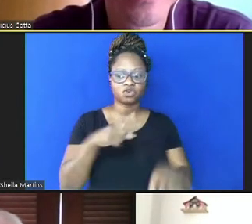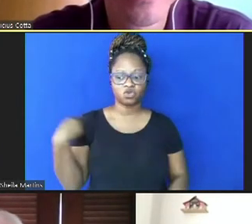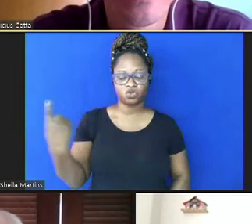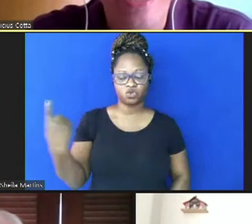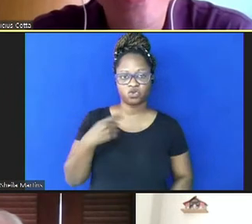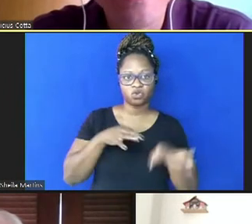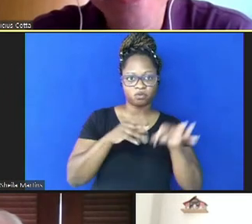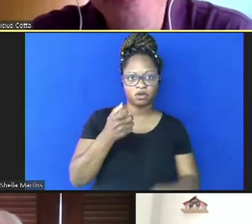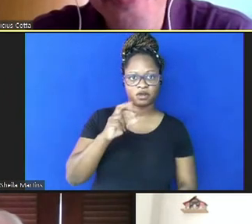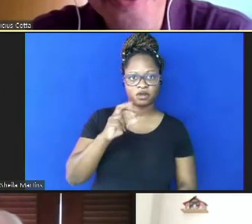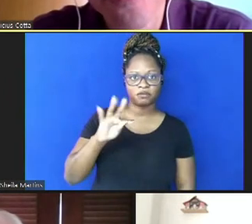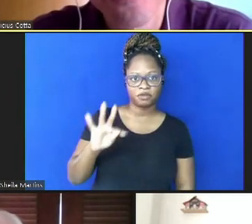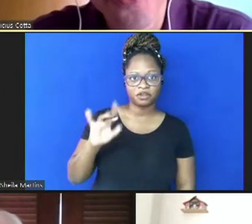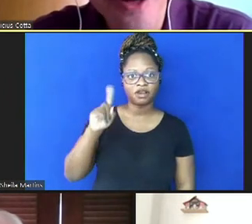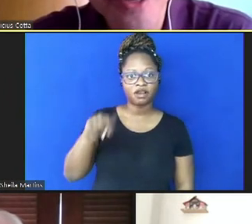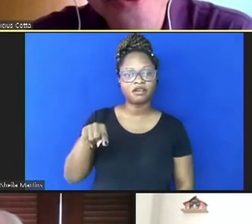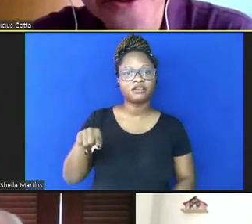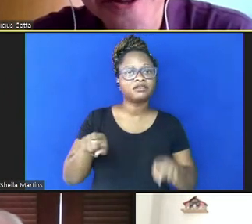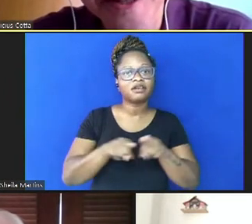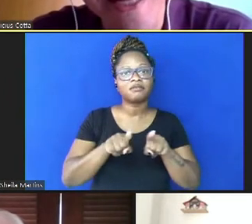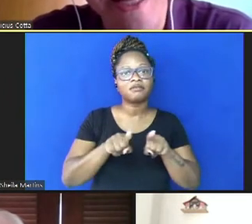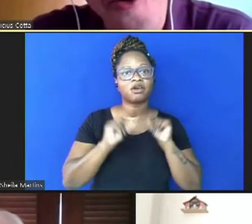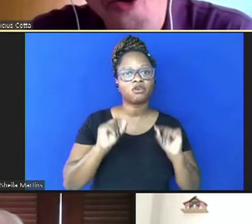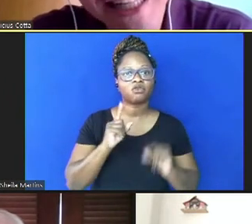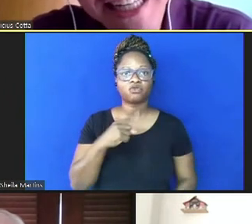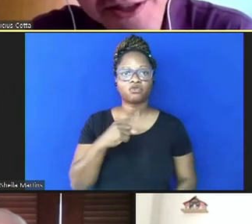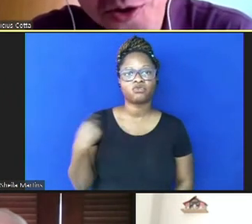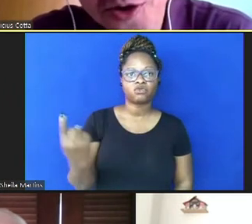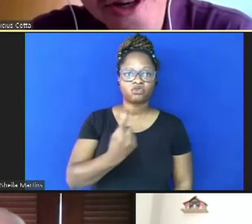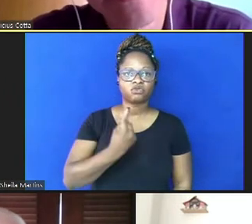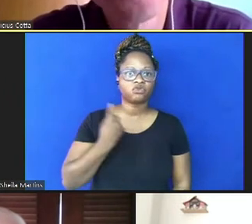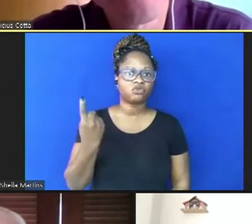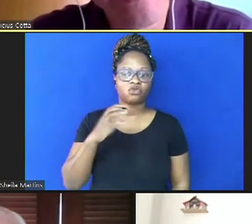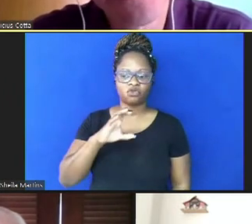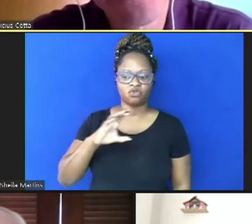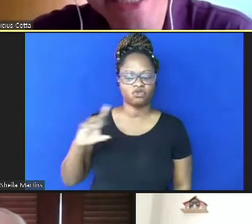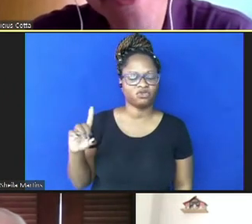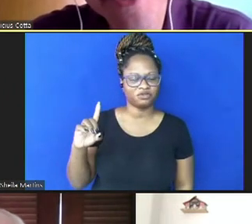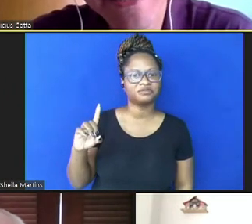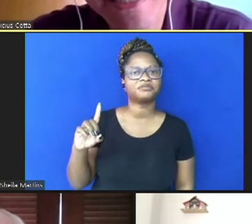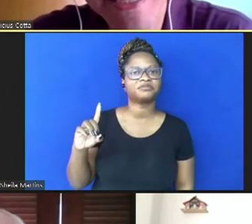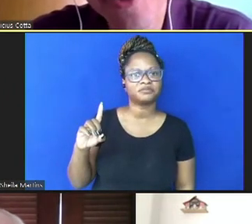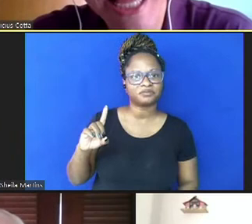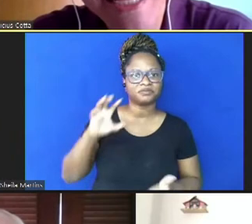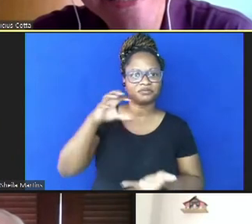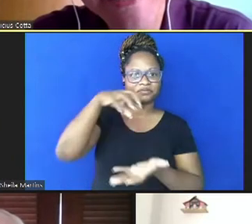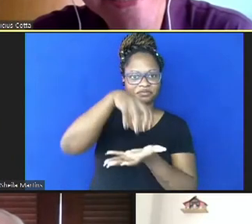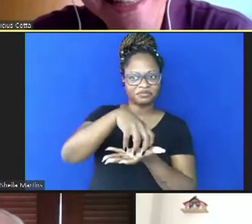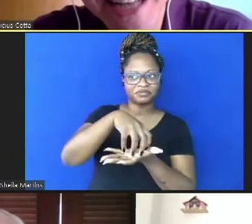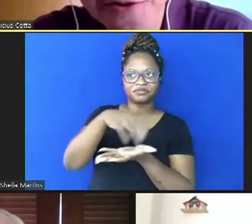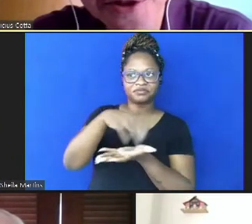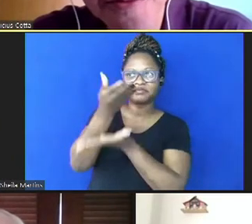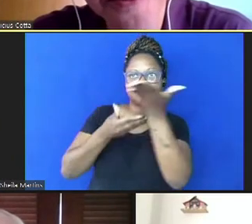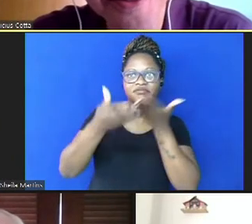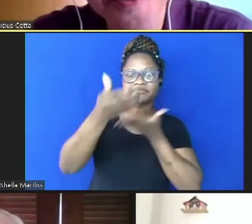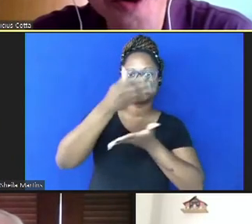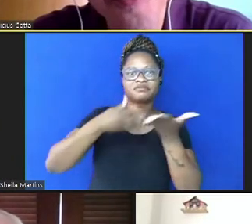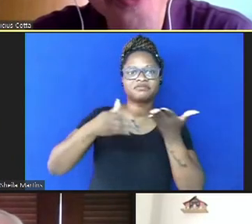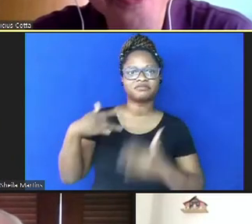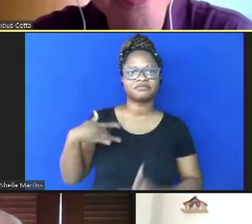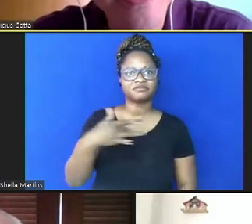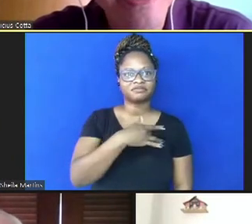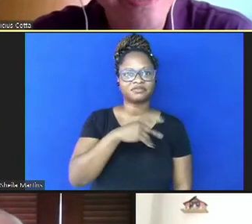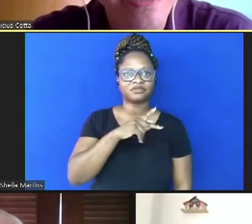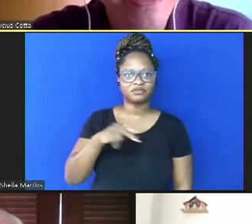PRINT, assim como o nosso coordenador do Centro de Relações Internacionais em Saúde, o professor